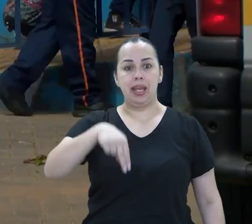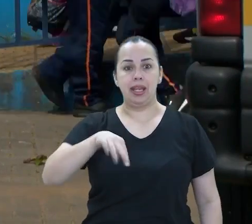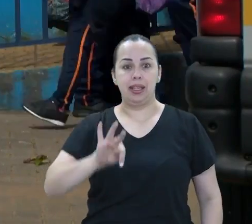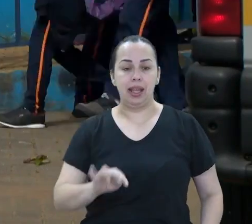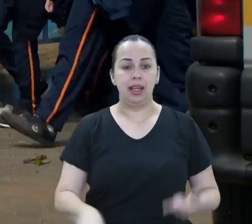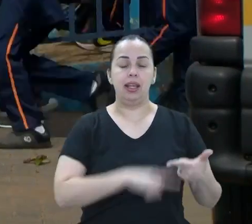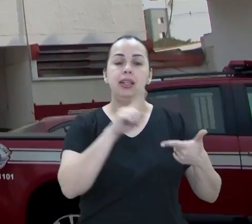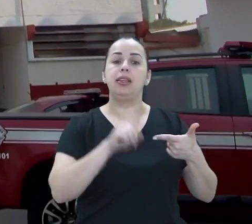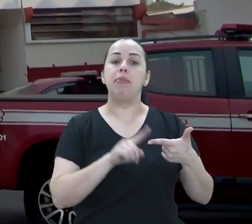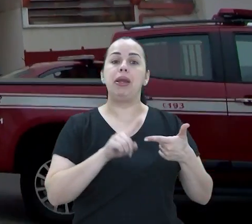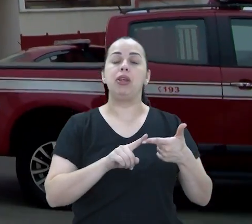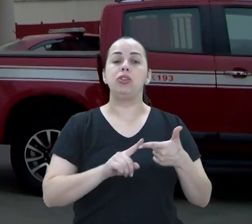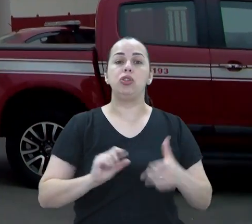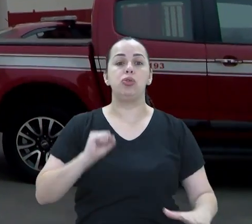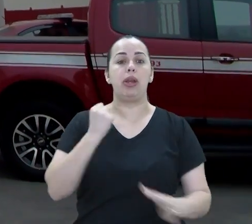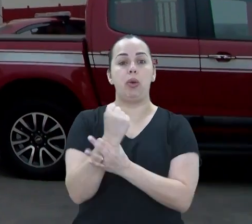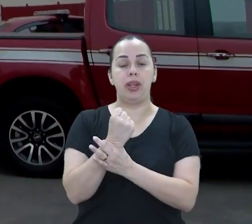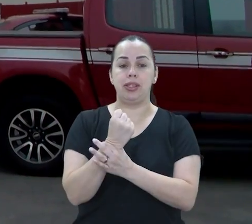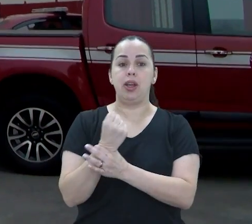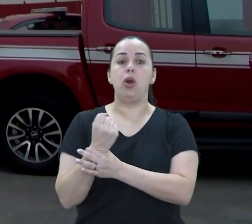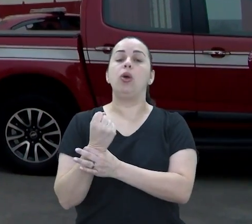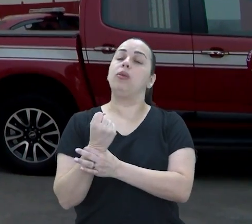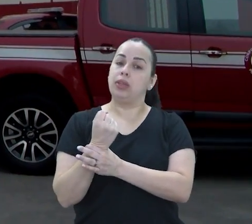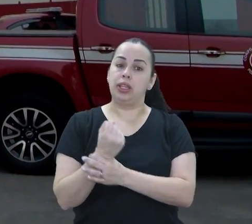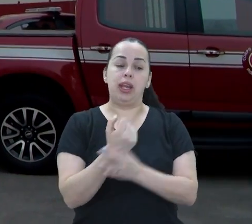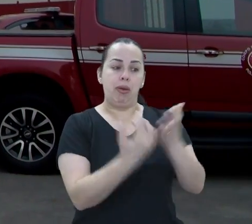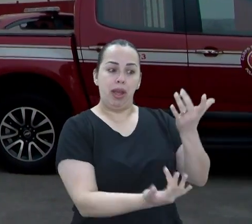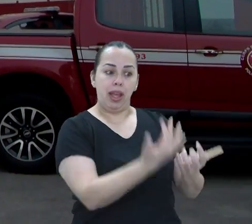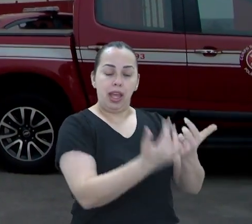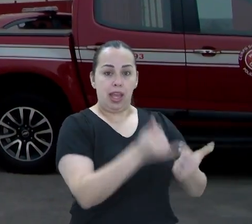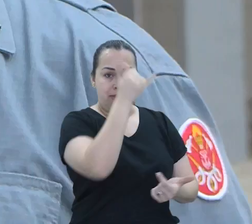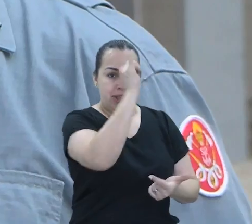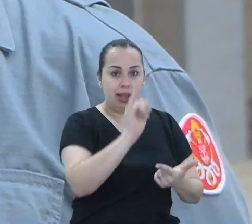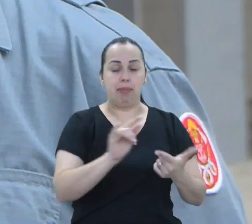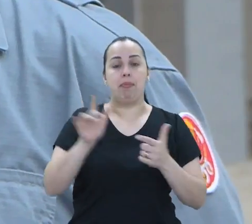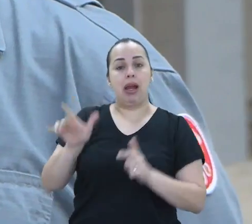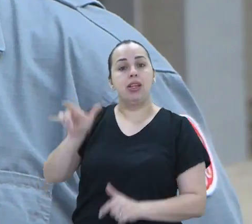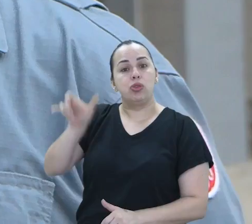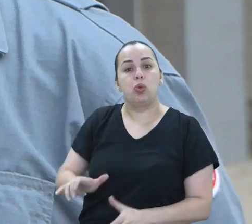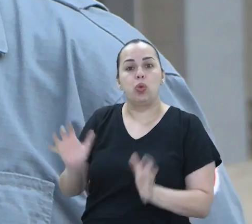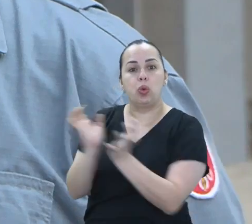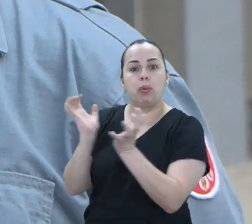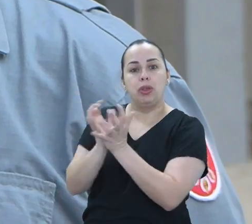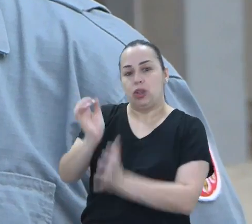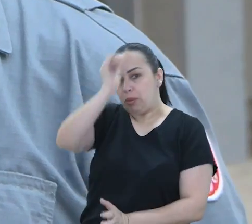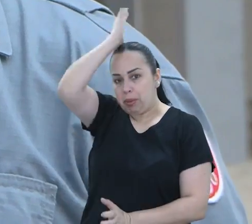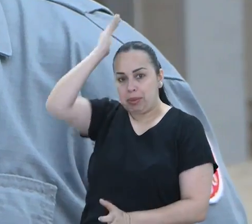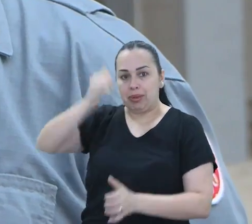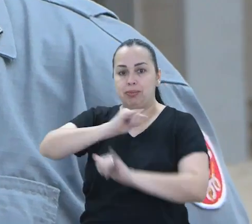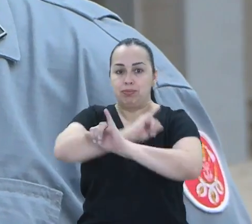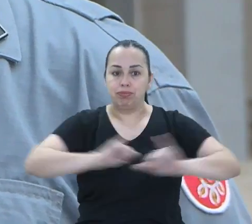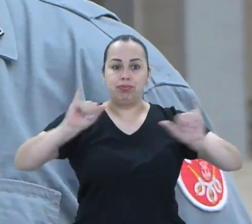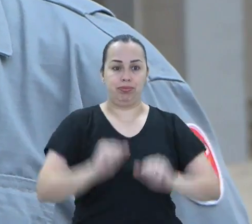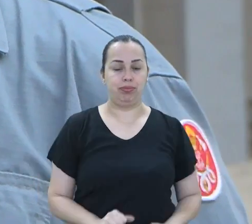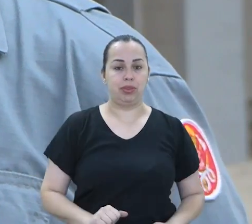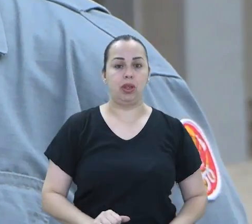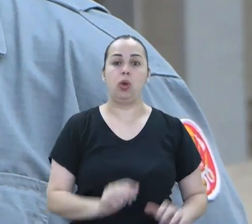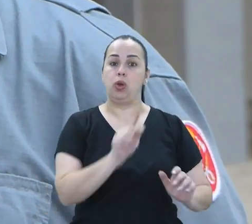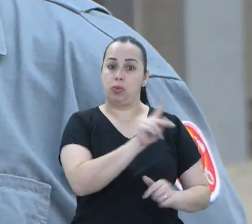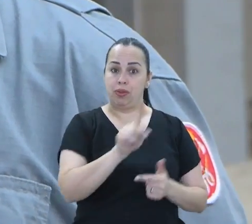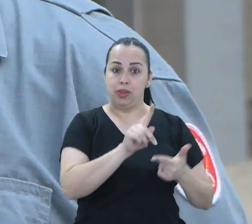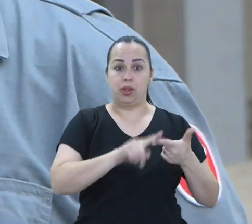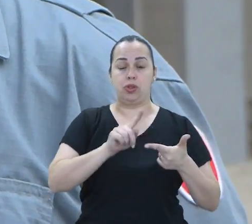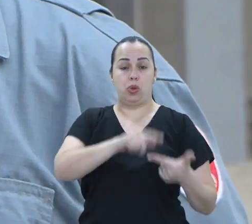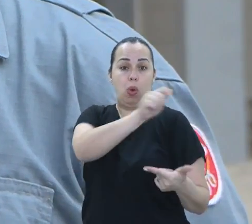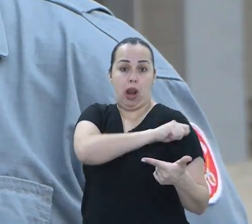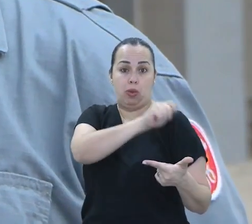e do Código de Segurança contra Incêndio e Pânico do Corpo de Bombeiros. A partir do momento que os alunos estão, não só os professores, mas os alunos